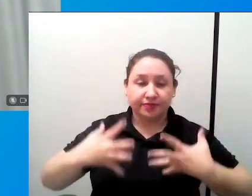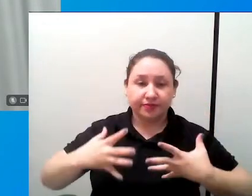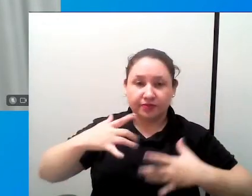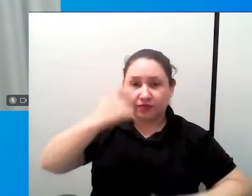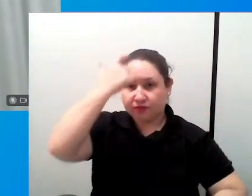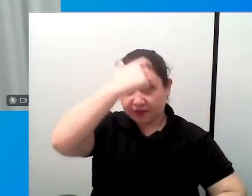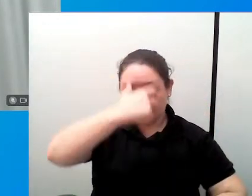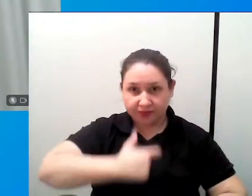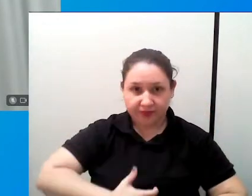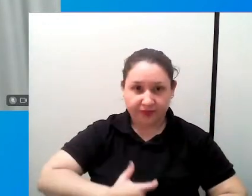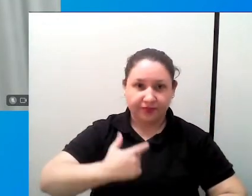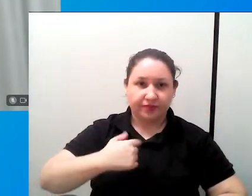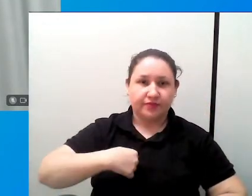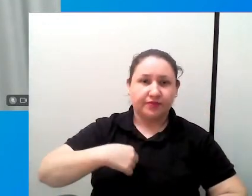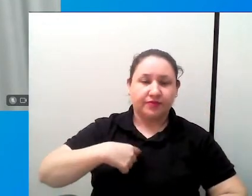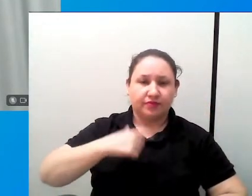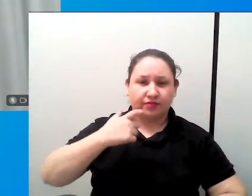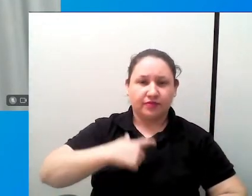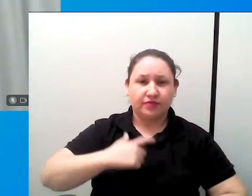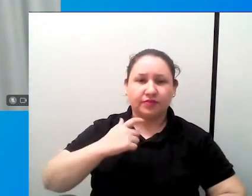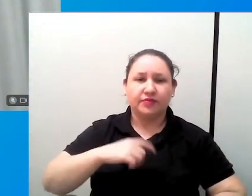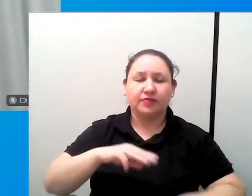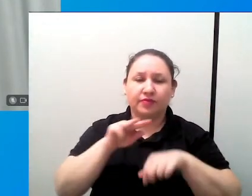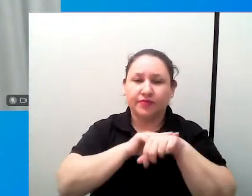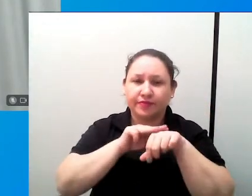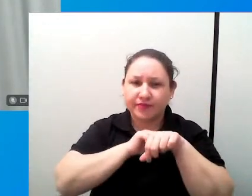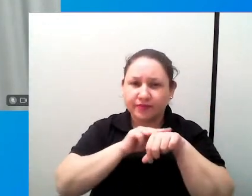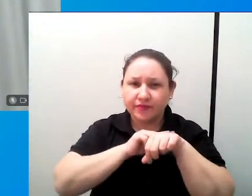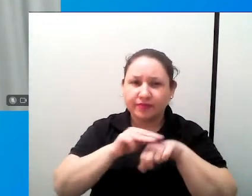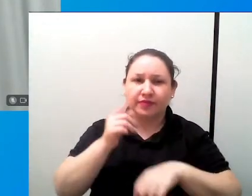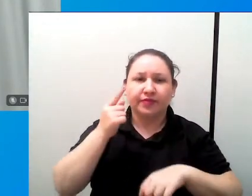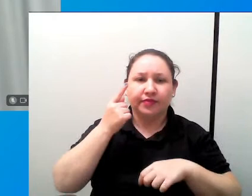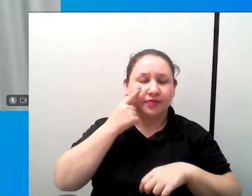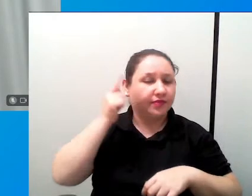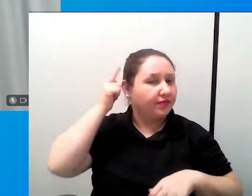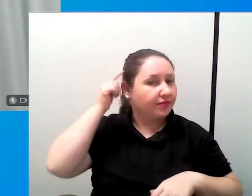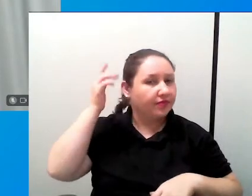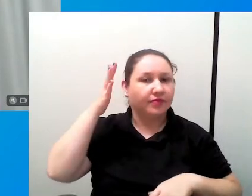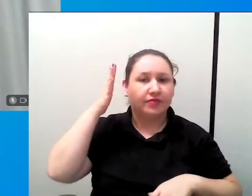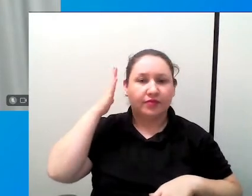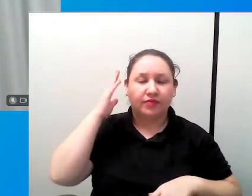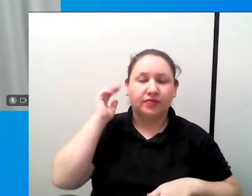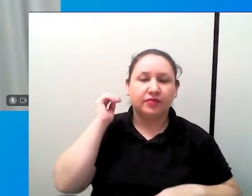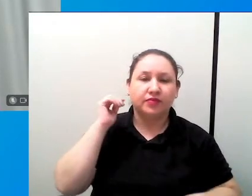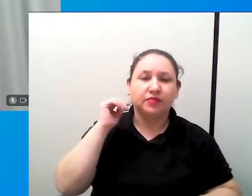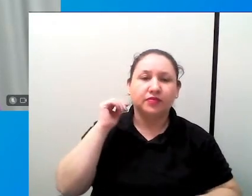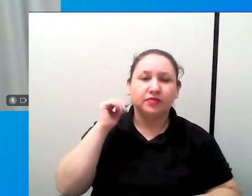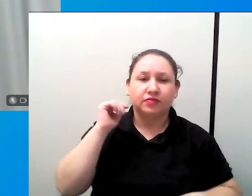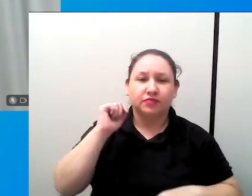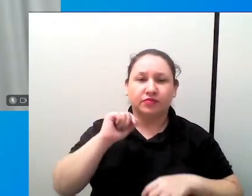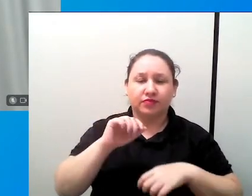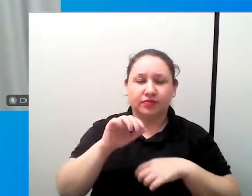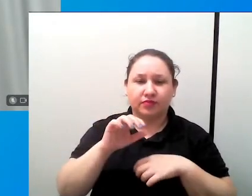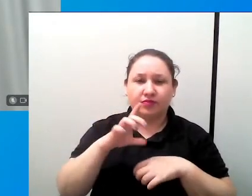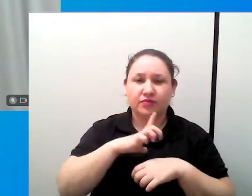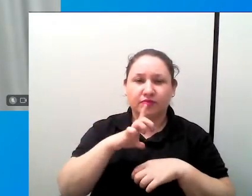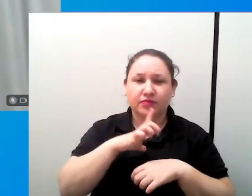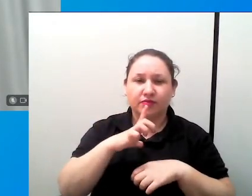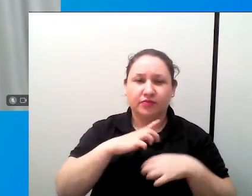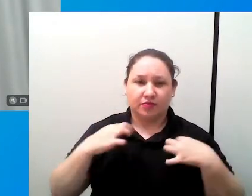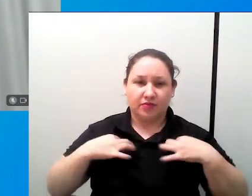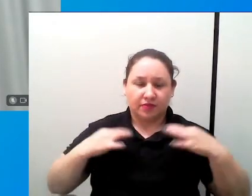sou morena, tenho cabelos e olhos castanhos, meu cabelo é longo, estou vestida com uma blusa